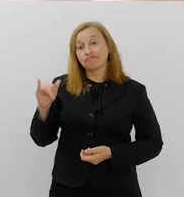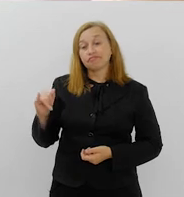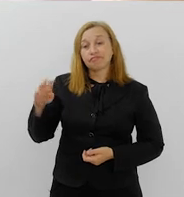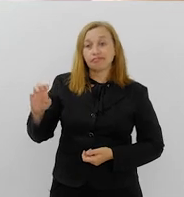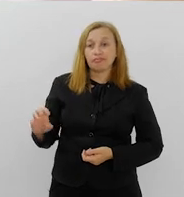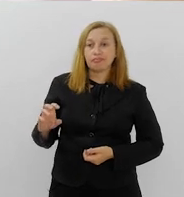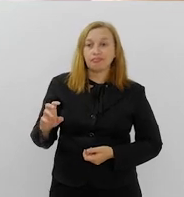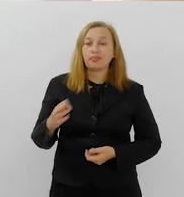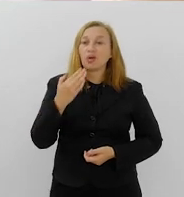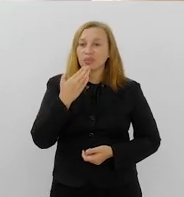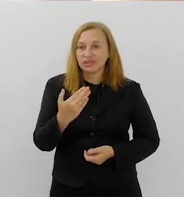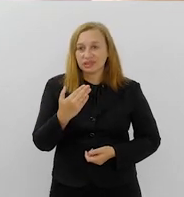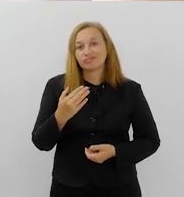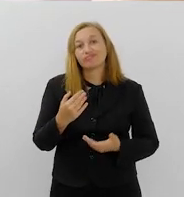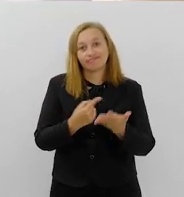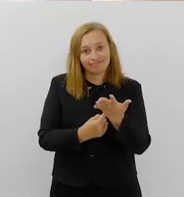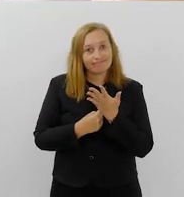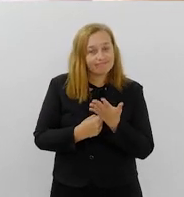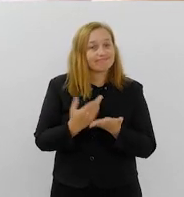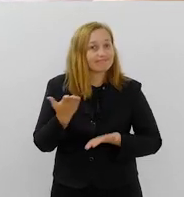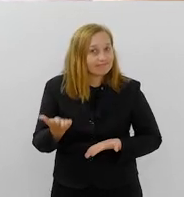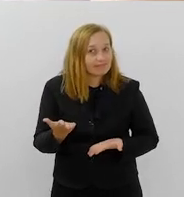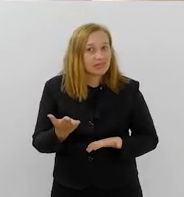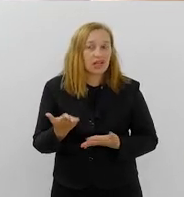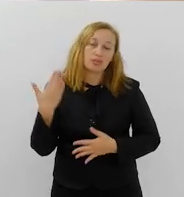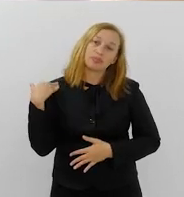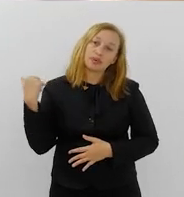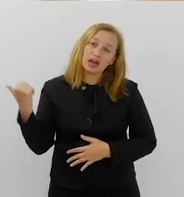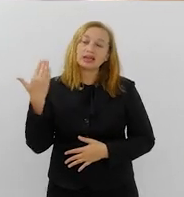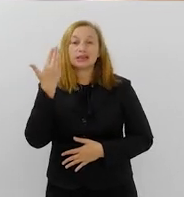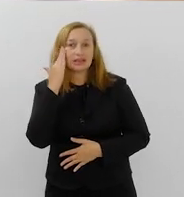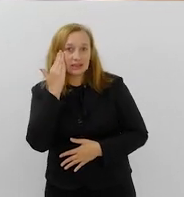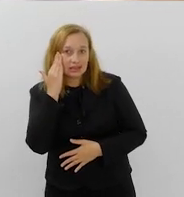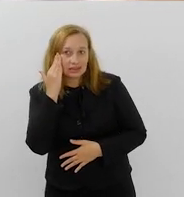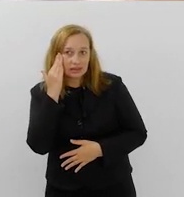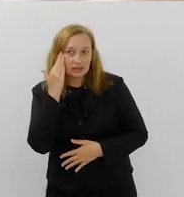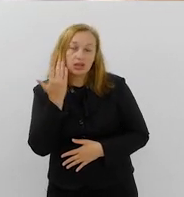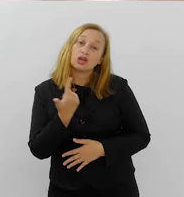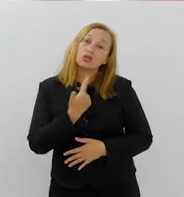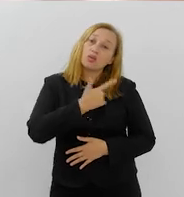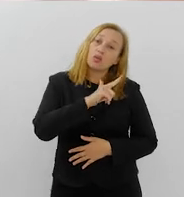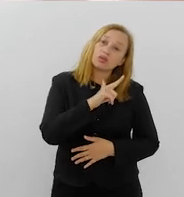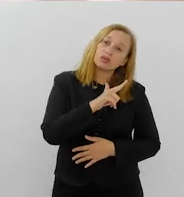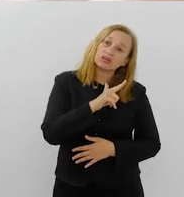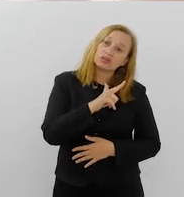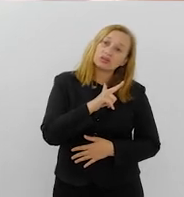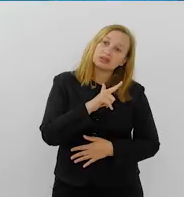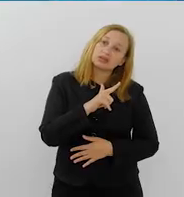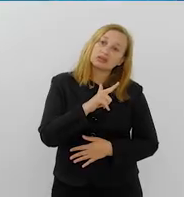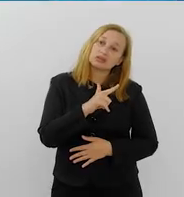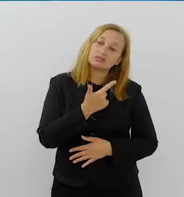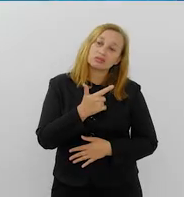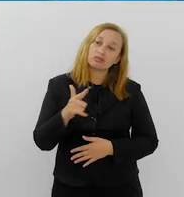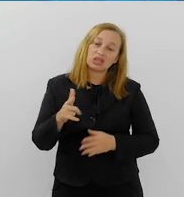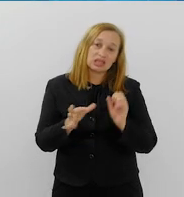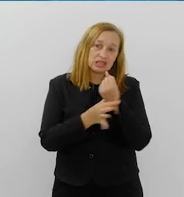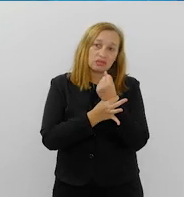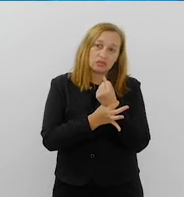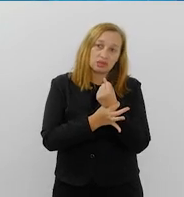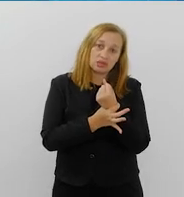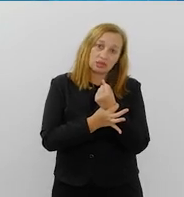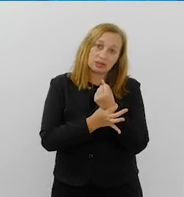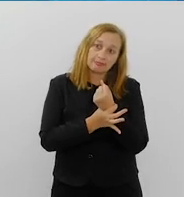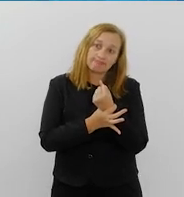Os pais estão correndo e pedindo ajuda, né? Porque, por um lado, eles entendem, e por outro lado, eles estão muito